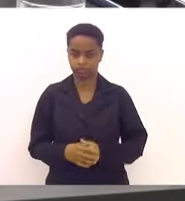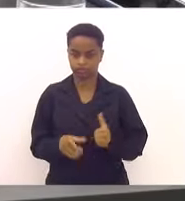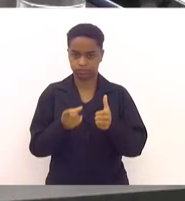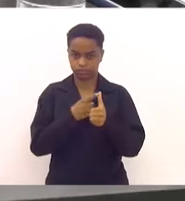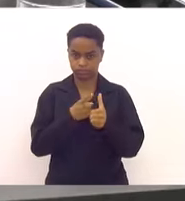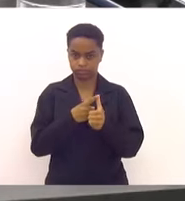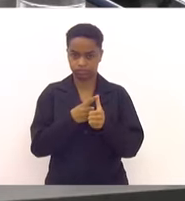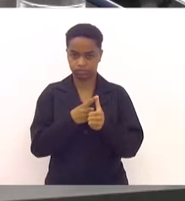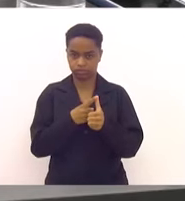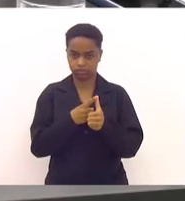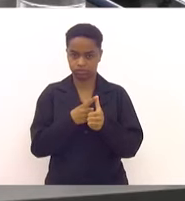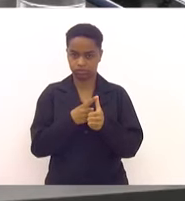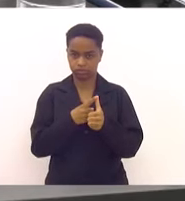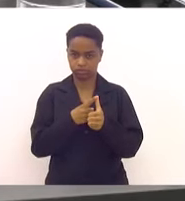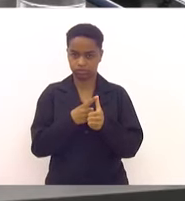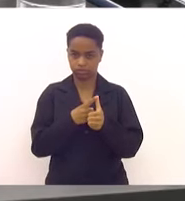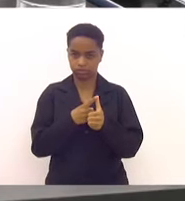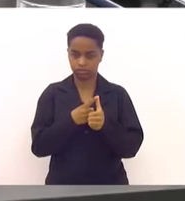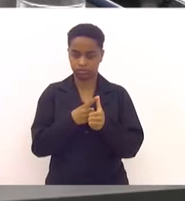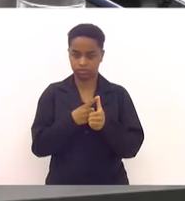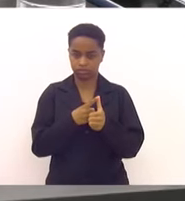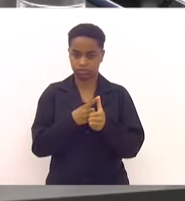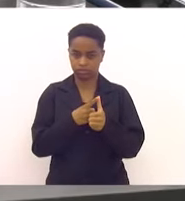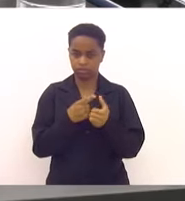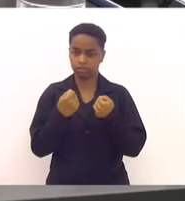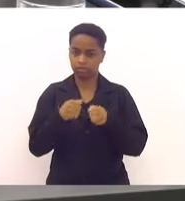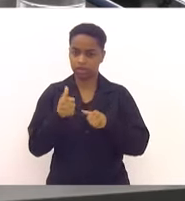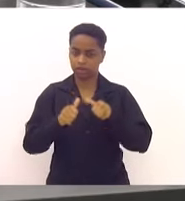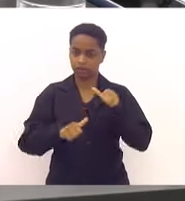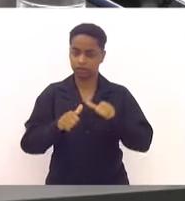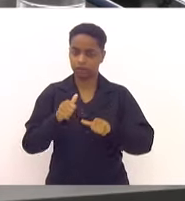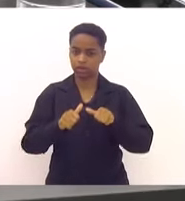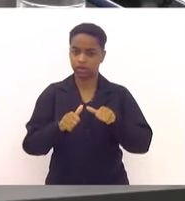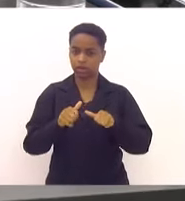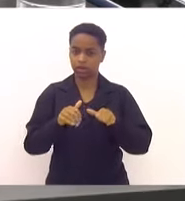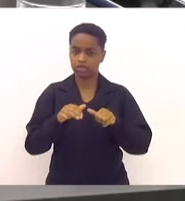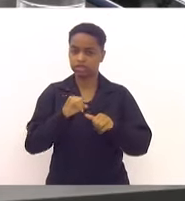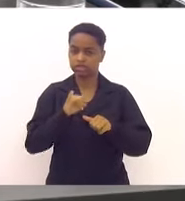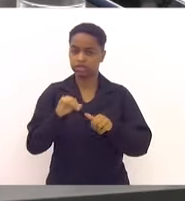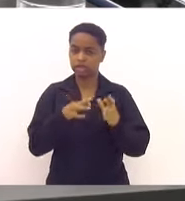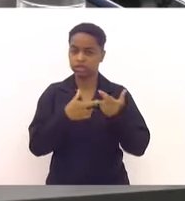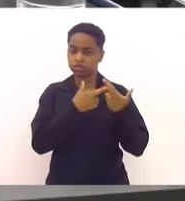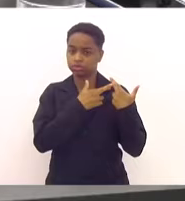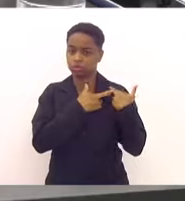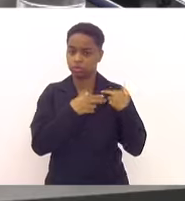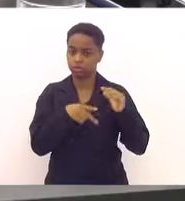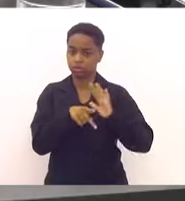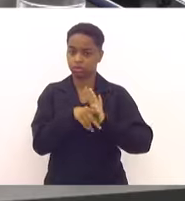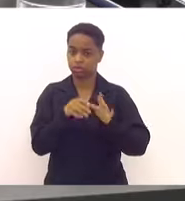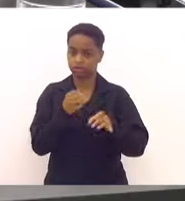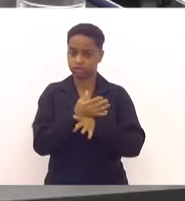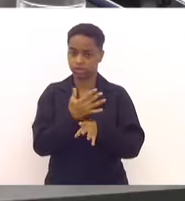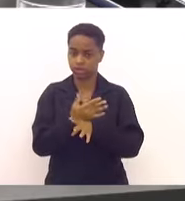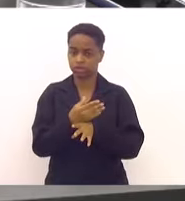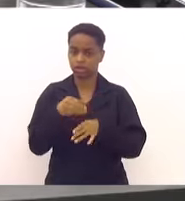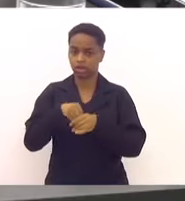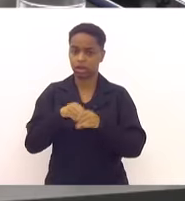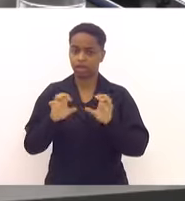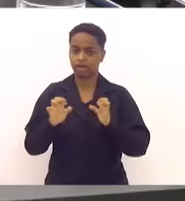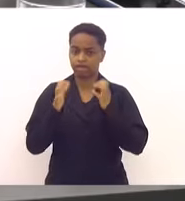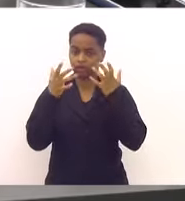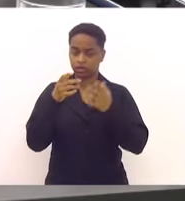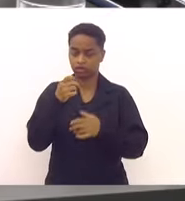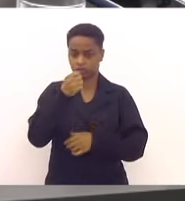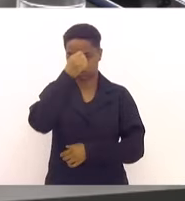primeiro, tem várias para examinar questões de competência do município em eventos municipais.